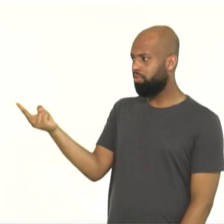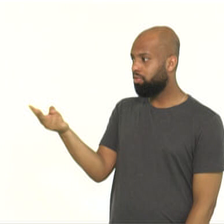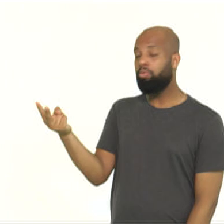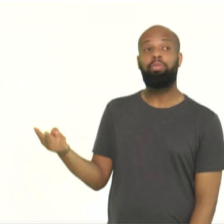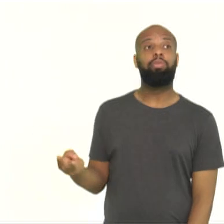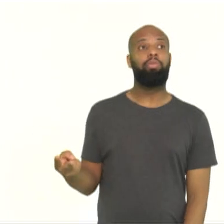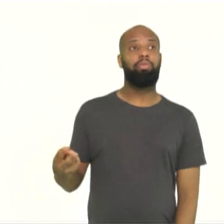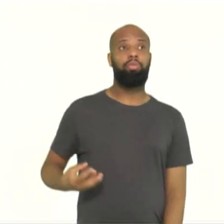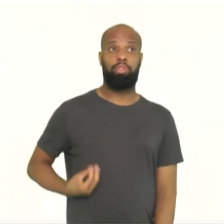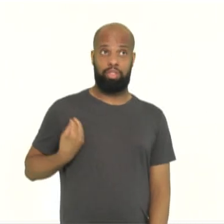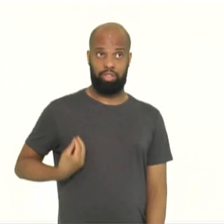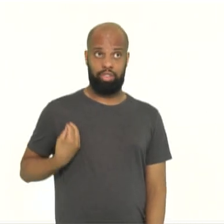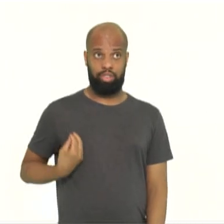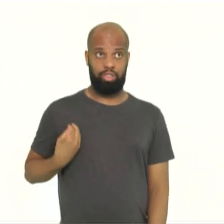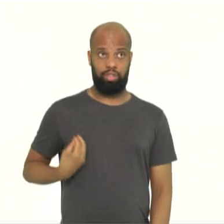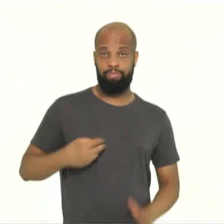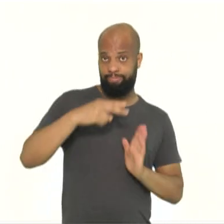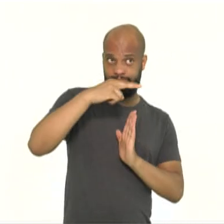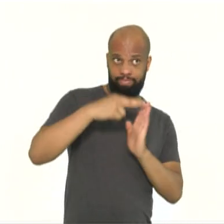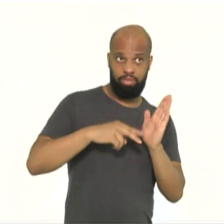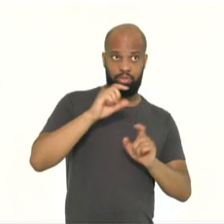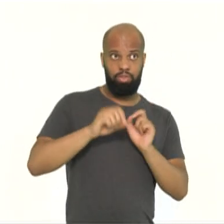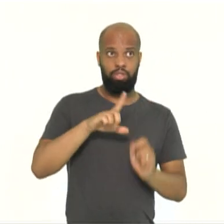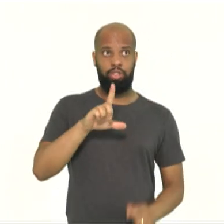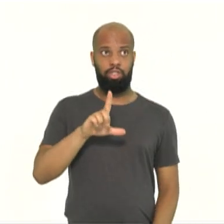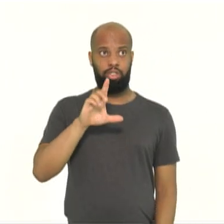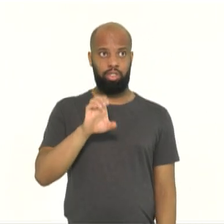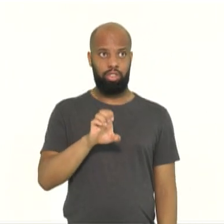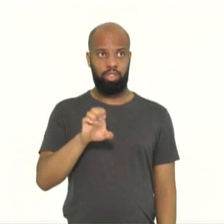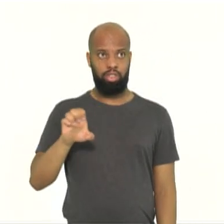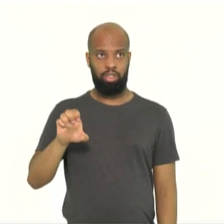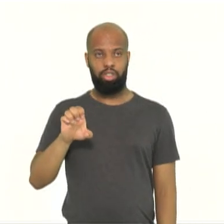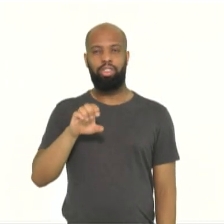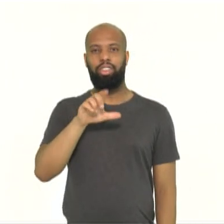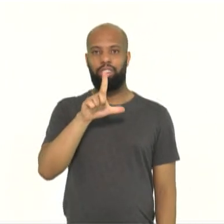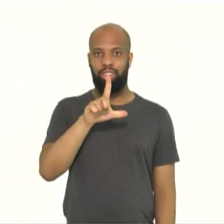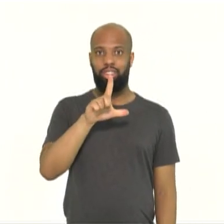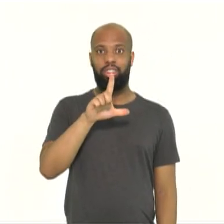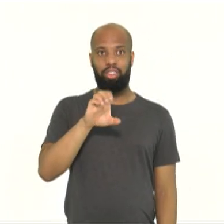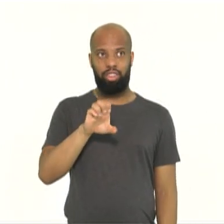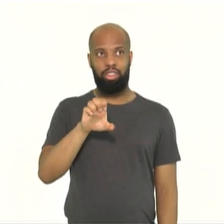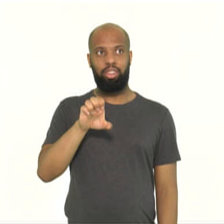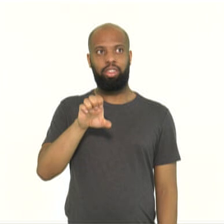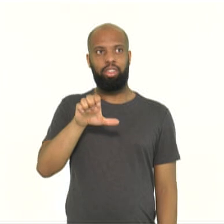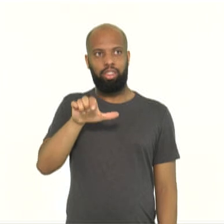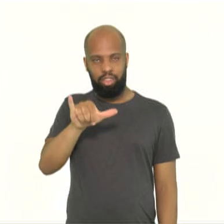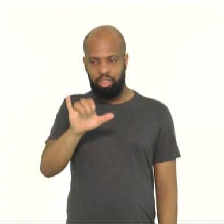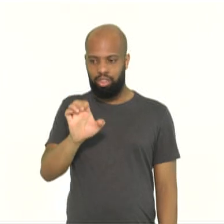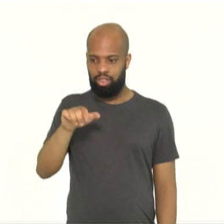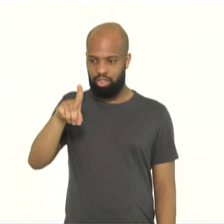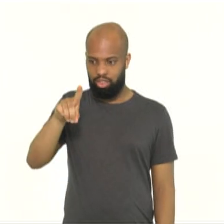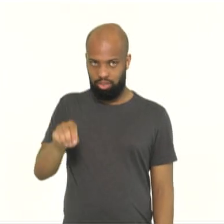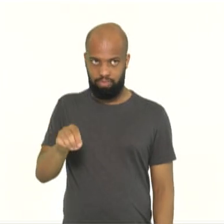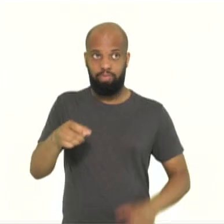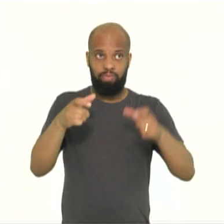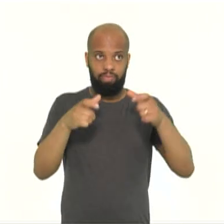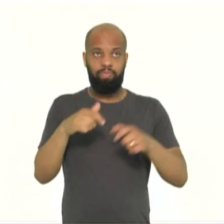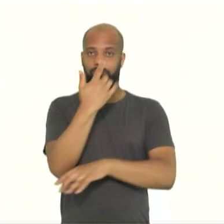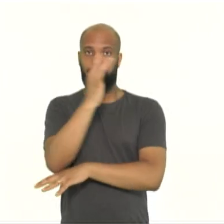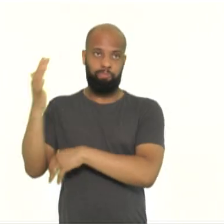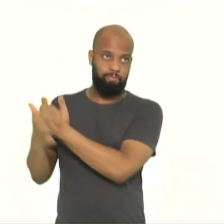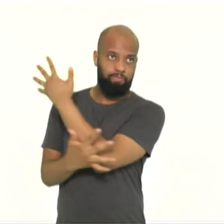están leyendo em meio del bosque. Então, a gente teve